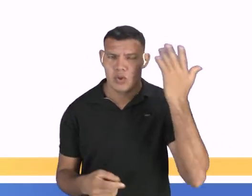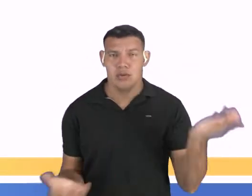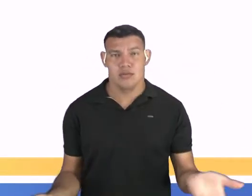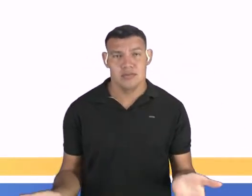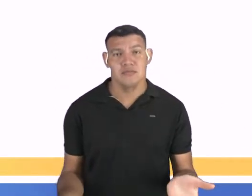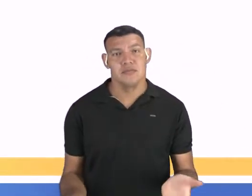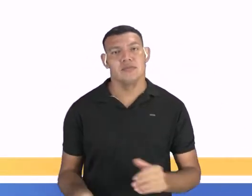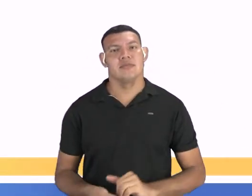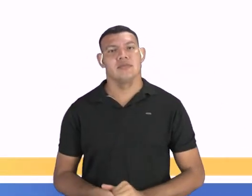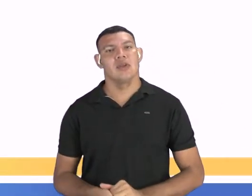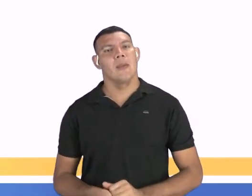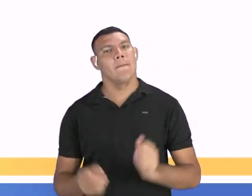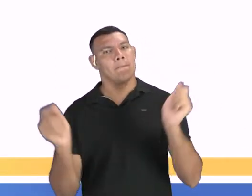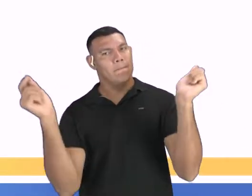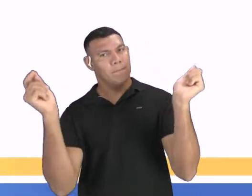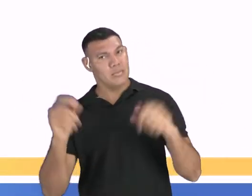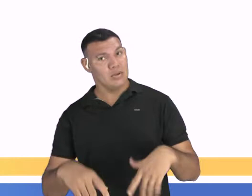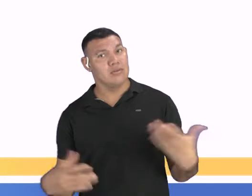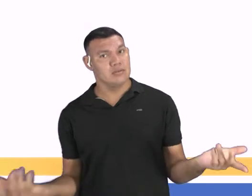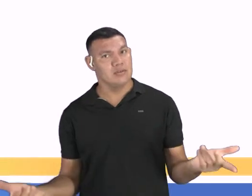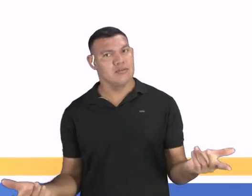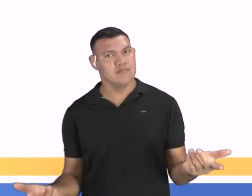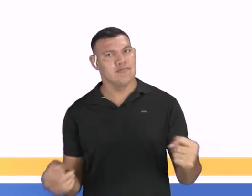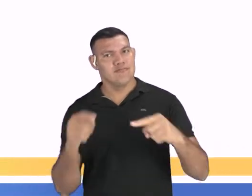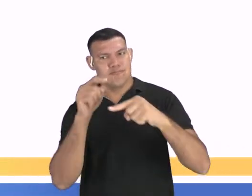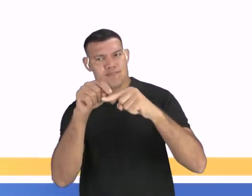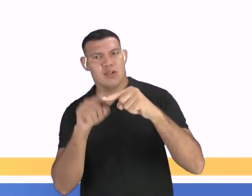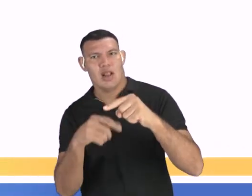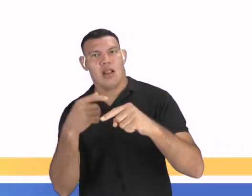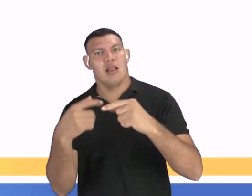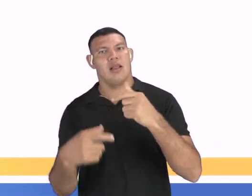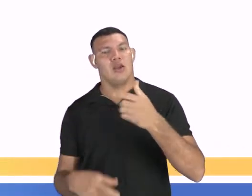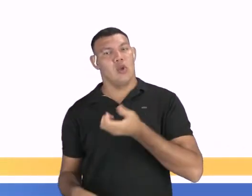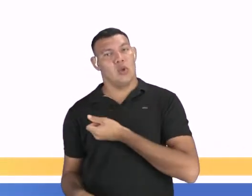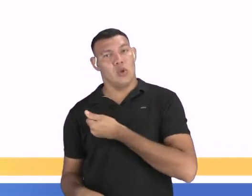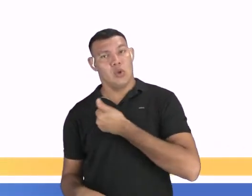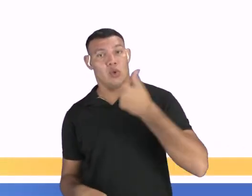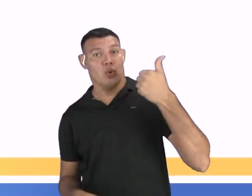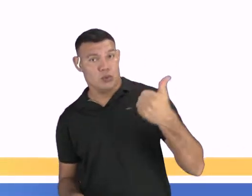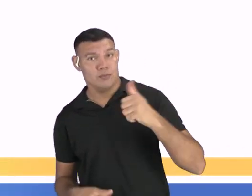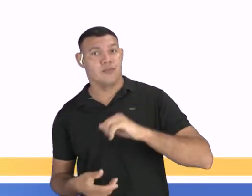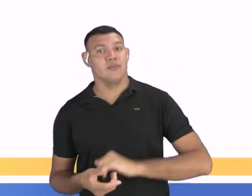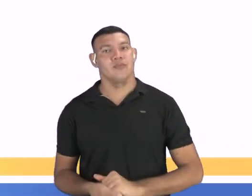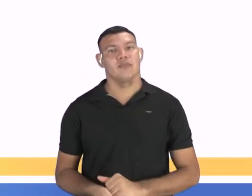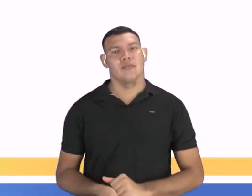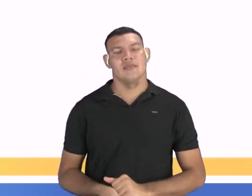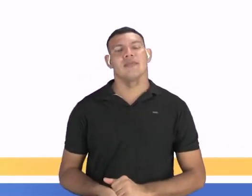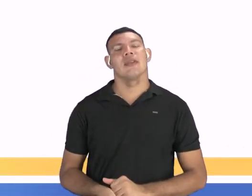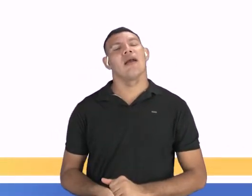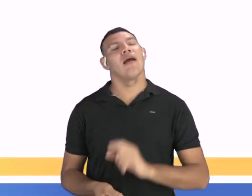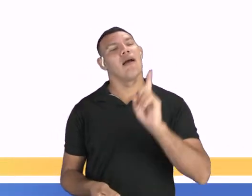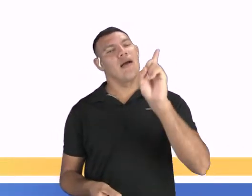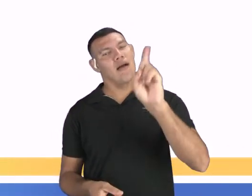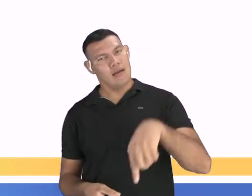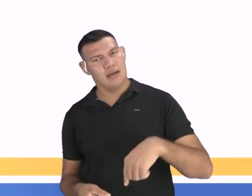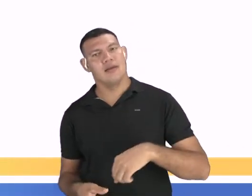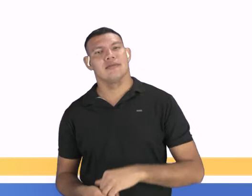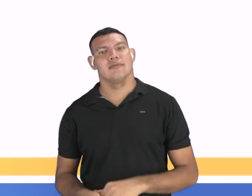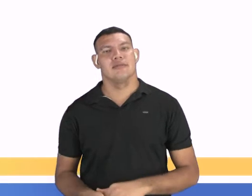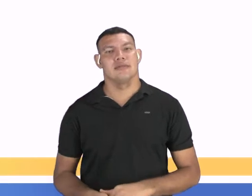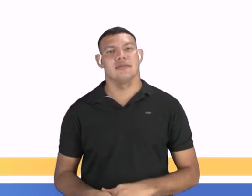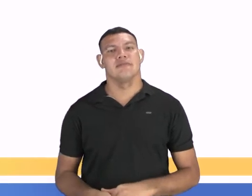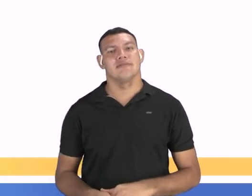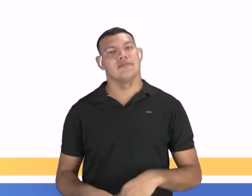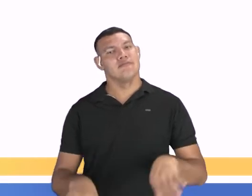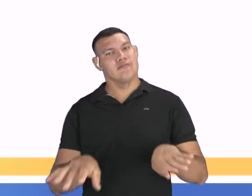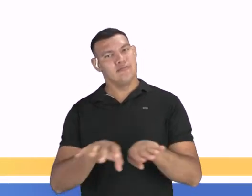números são divisíveis por 1, Portanto, o número 1, ele é divisor de todos os números, incluindo